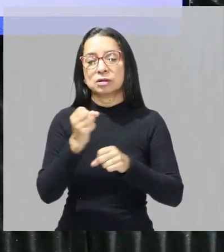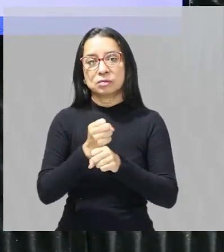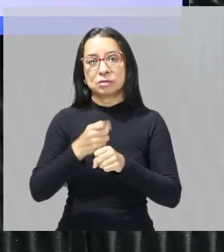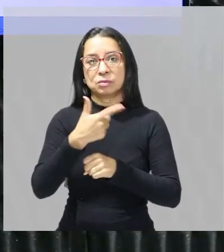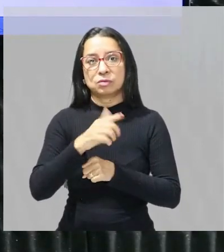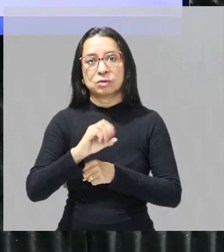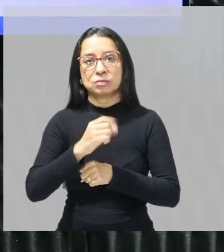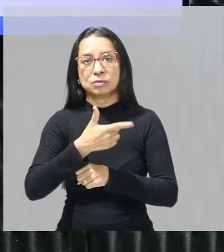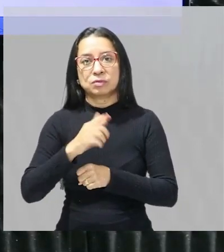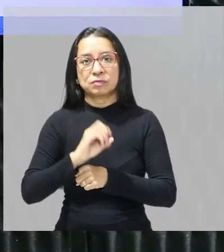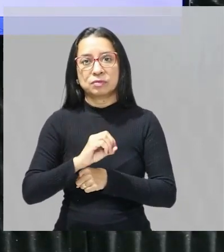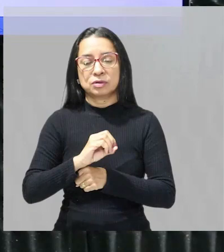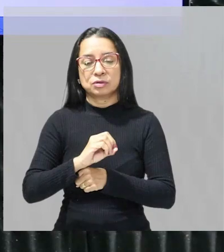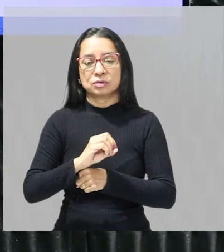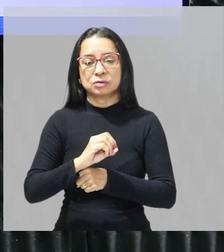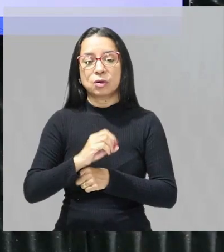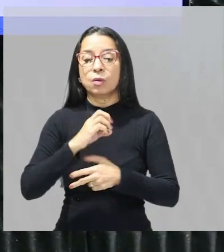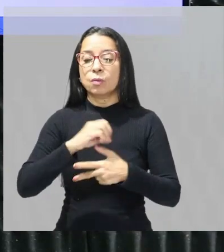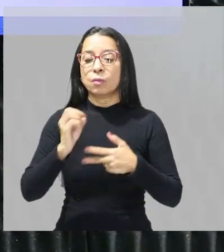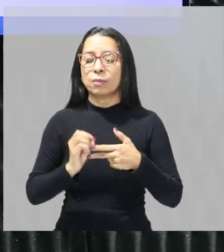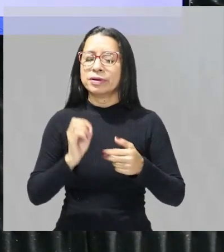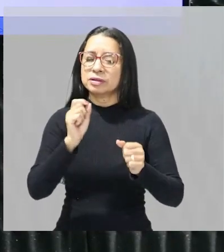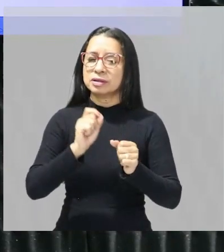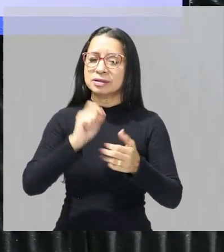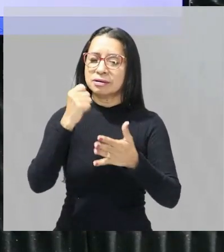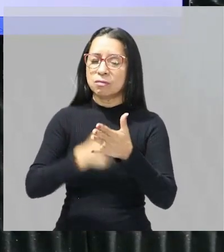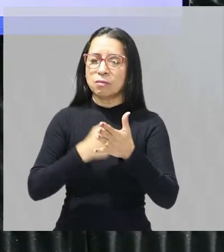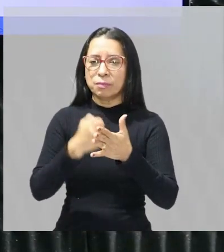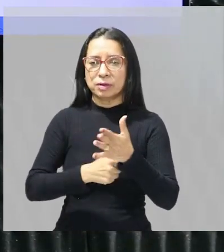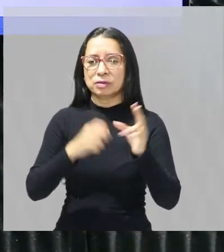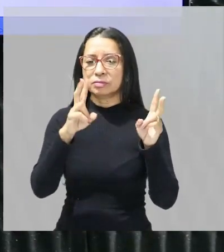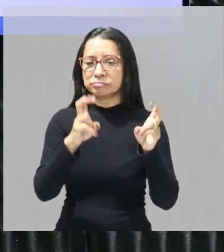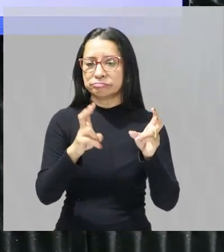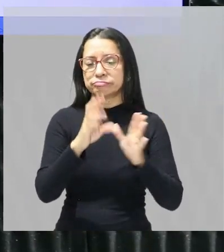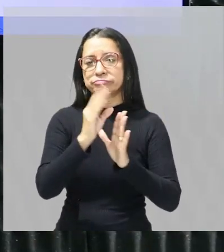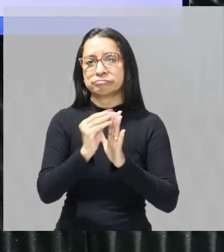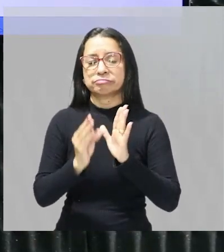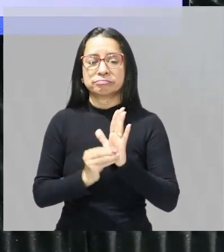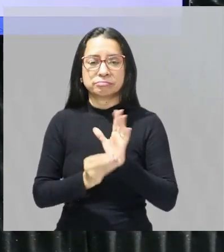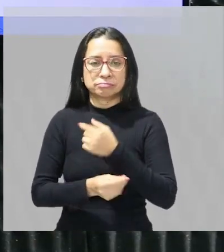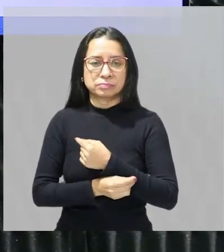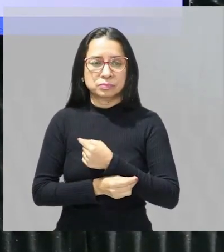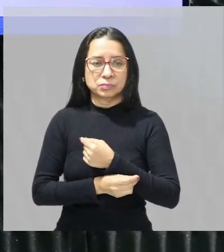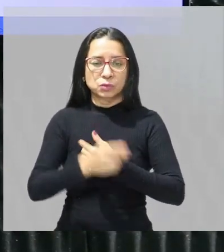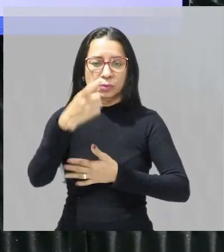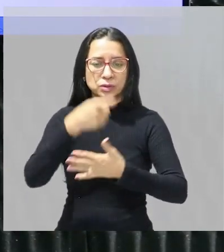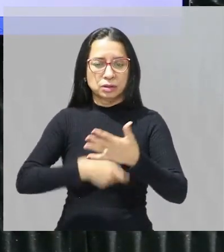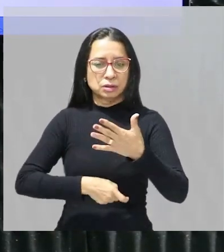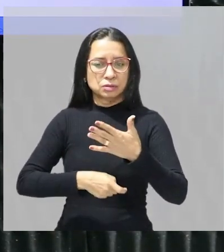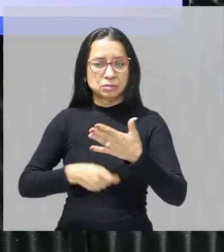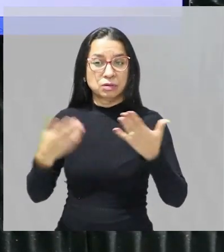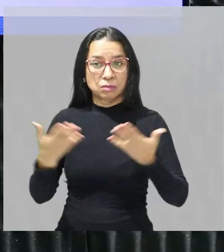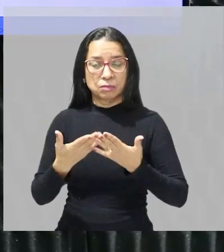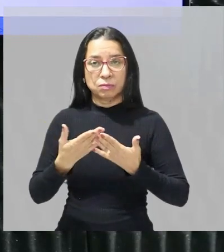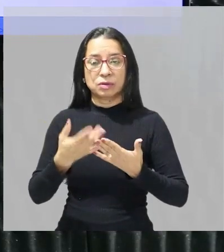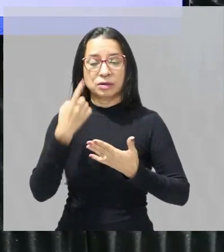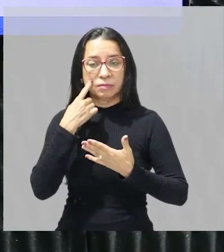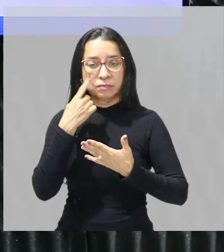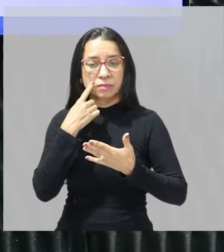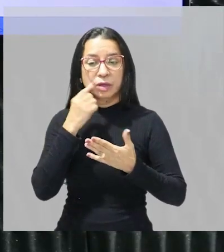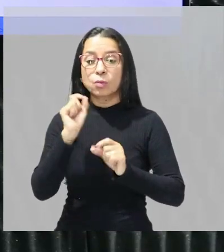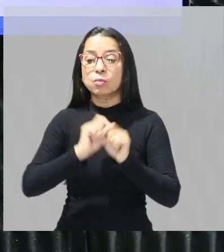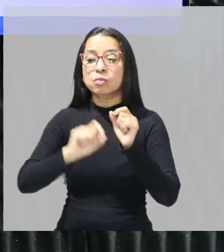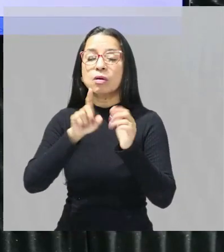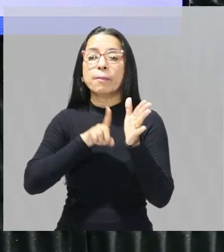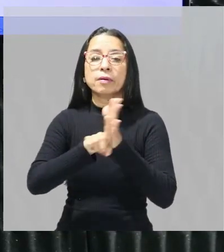Estou te falando, o Enem está cobrando muito essa temática. Texto motivador, vamos analisar o que o comando nos pergunta, depois a gente volta